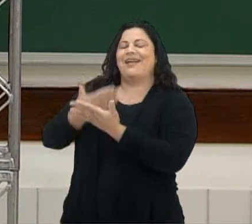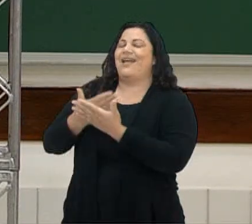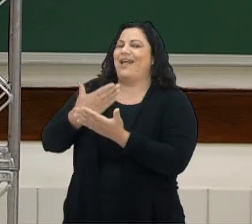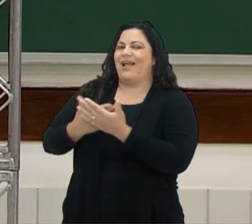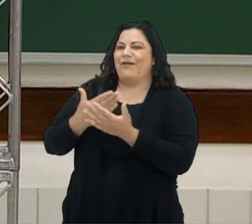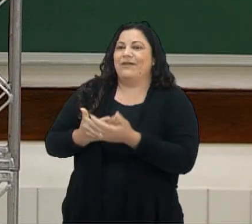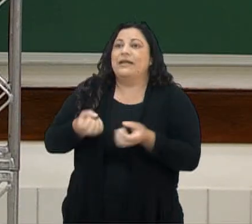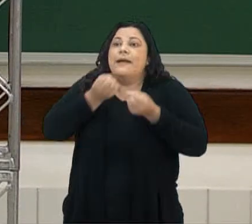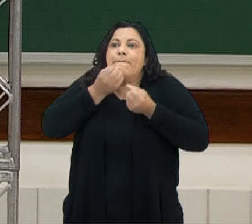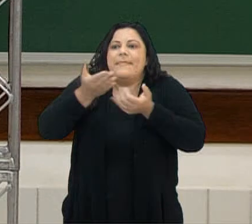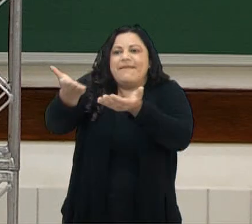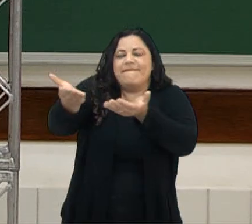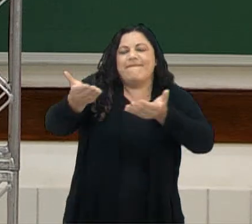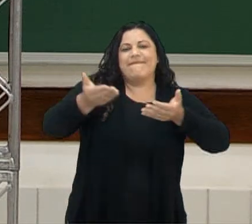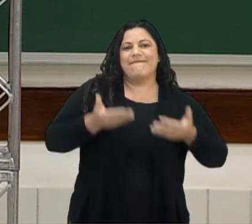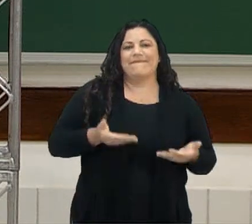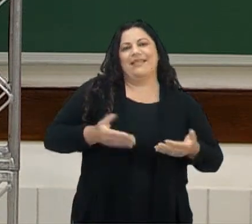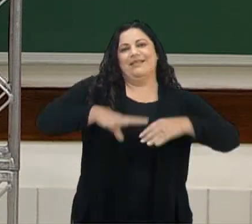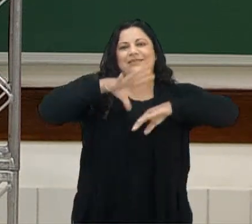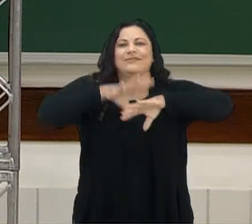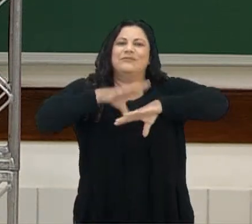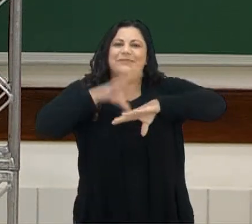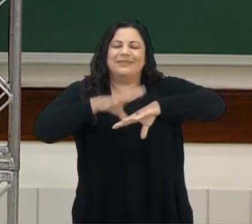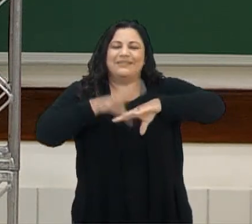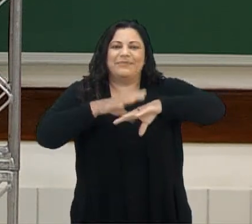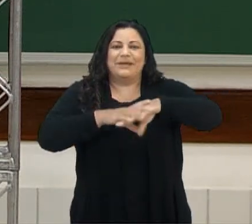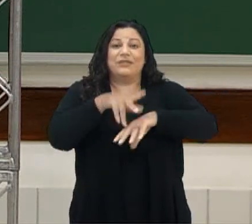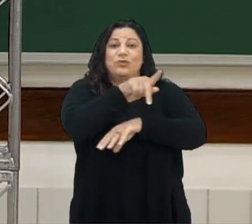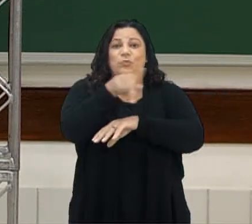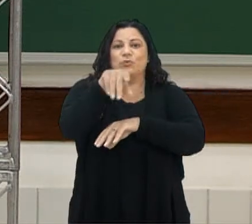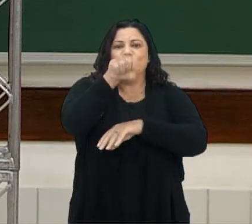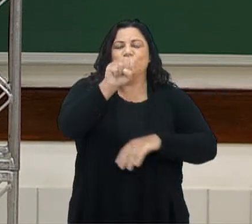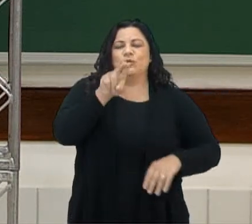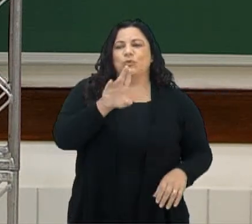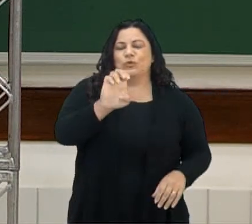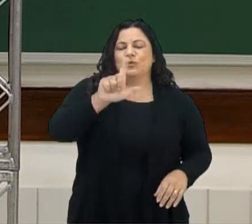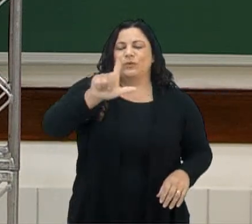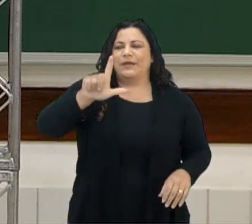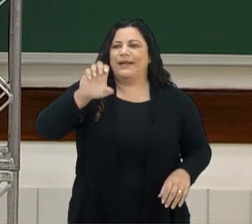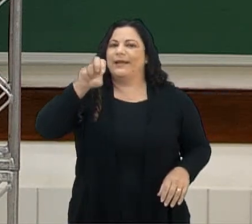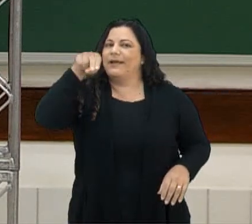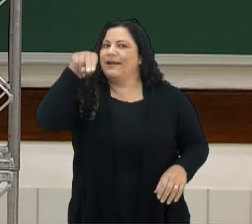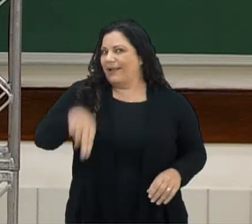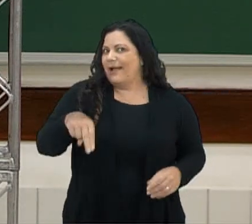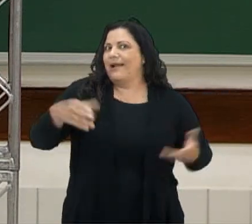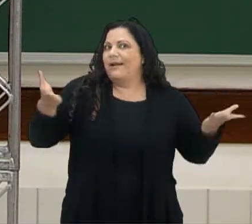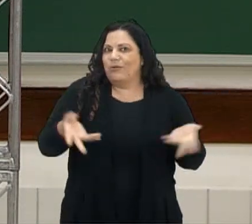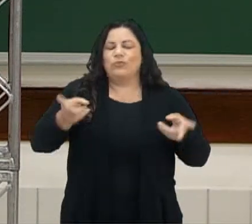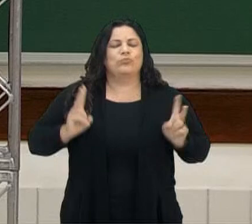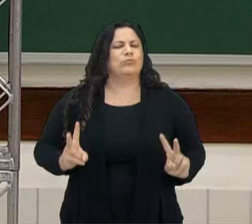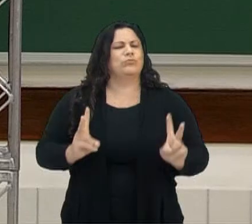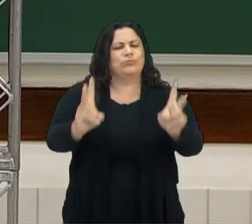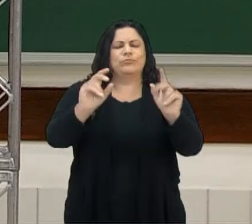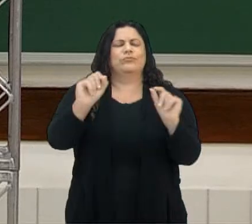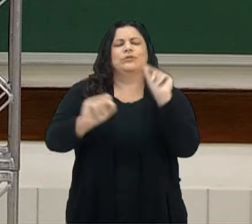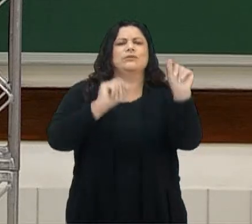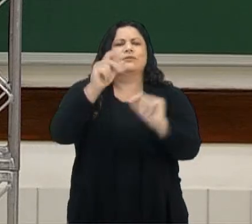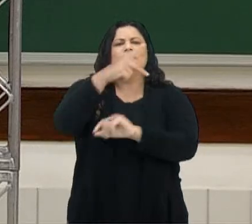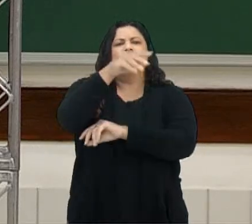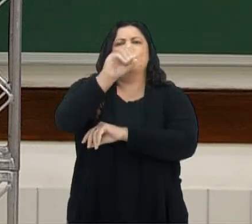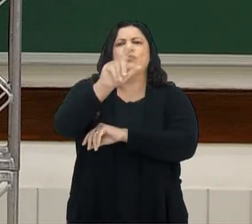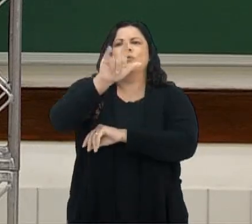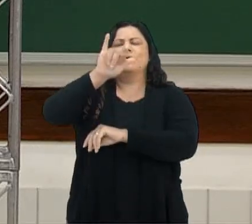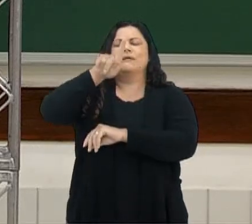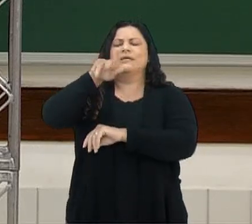professora Sueli Rodrigues e hoje nós vamos falar sobre continuação do nosso assunto da aula passada, que são polígonos regulares, certo? Mas antes